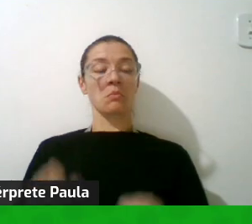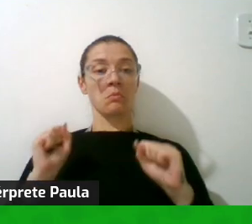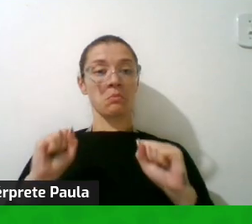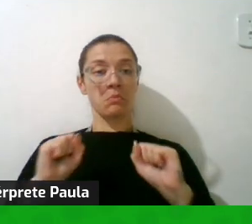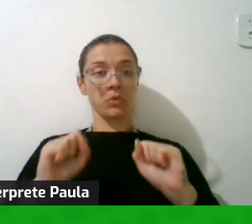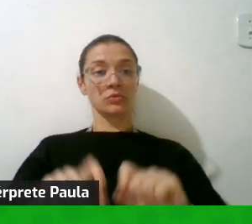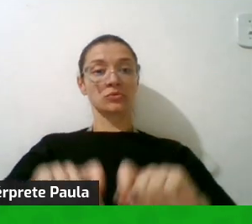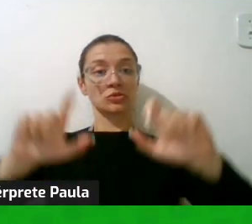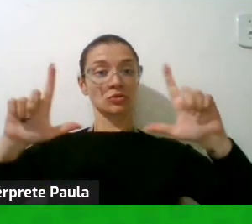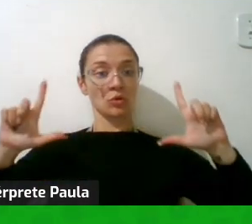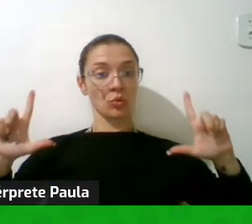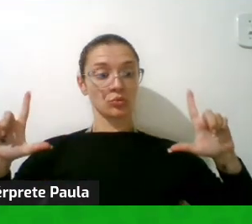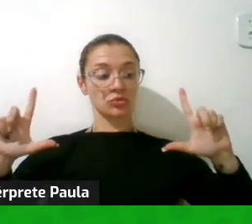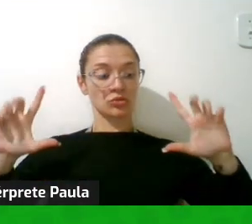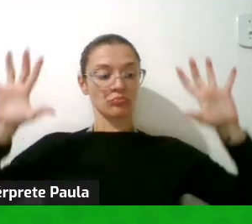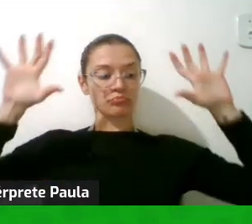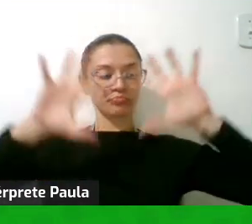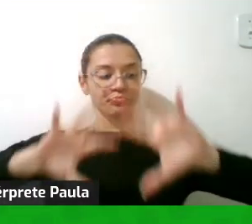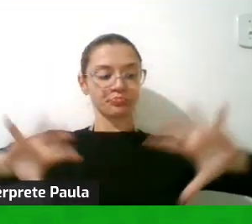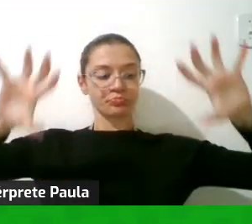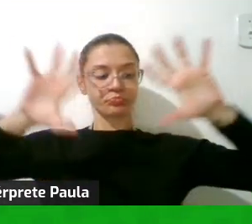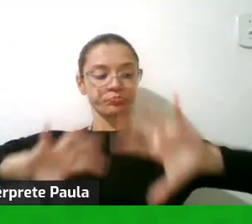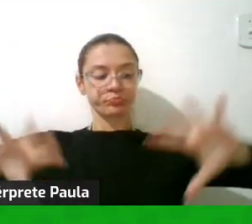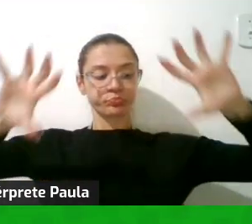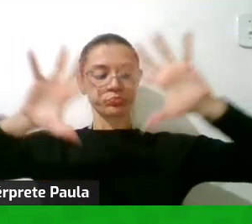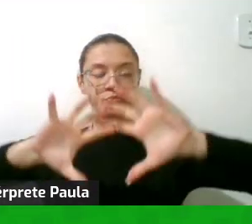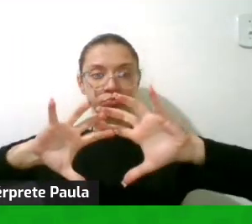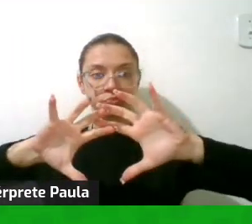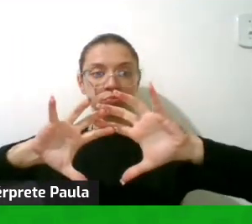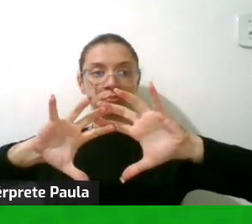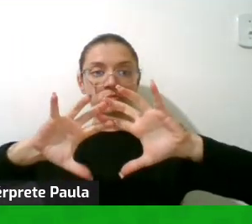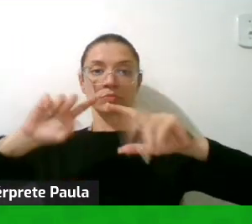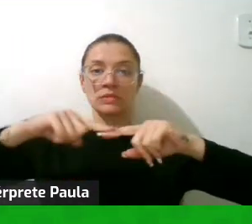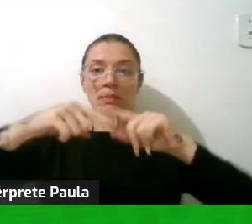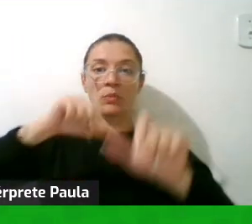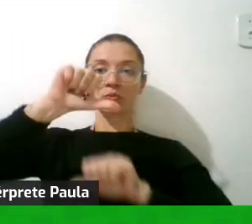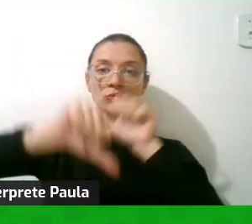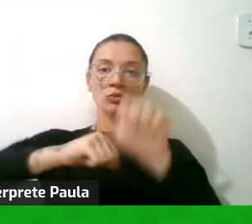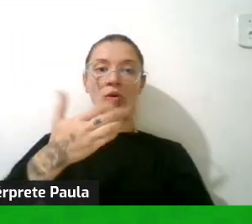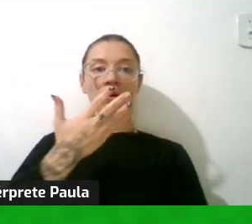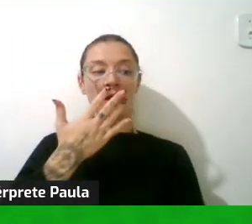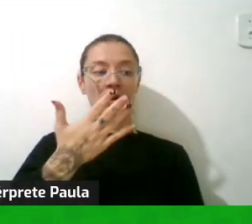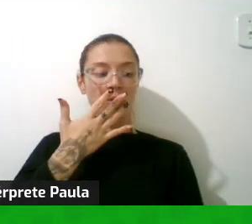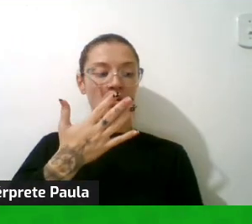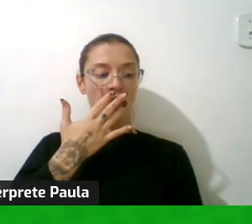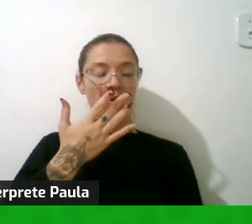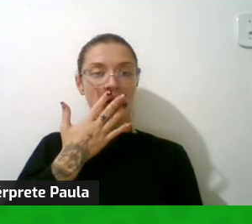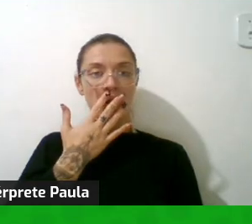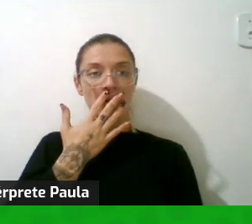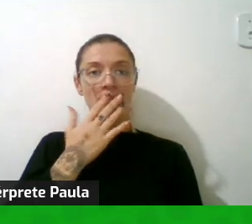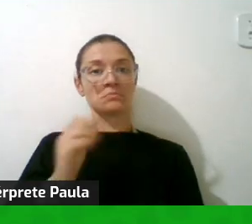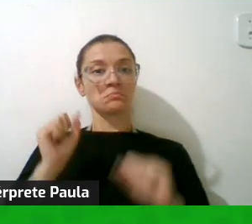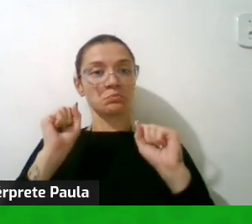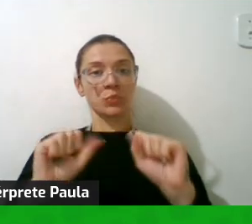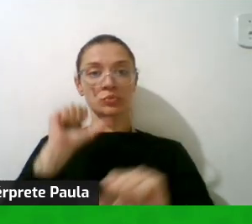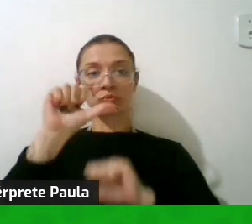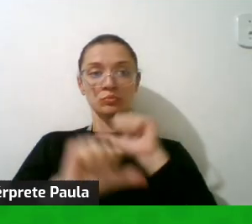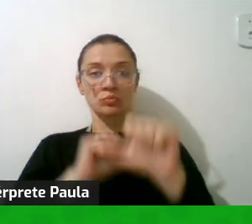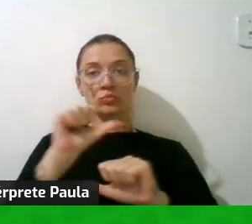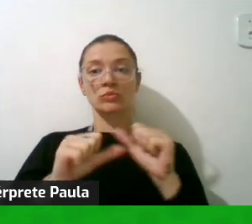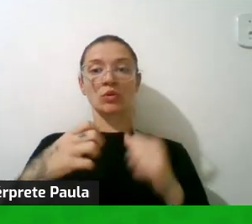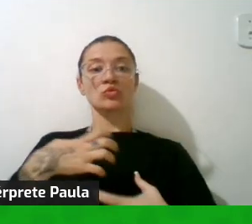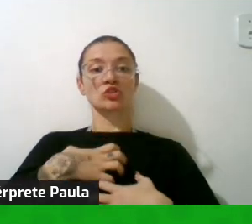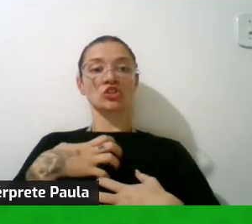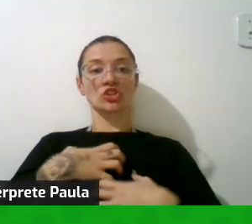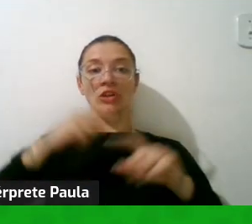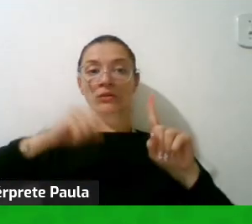ela desfocada, posso trocar as cores, então vem aqui em estilo, posso trocar o estilo do gráfico novamente, se eu der dois